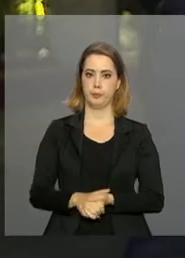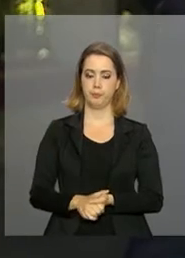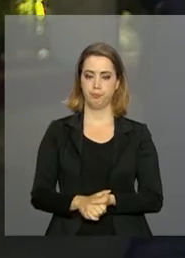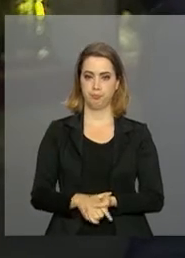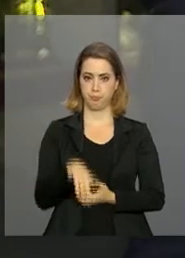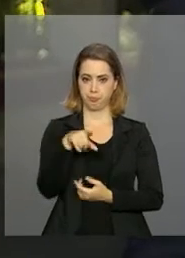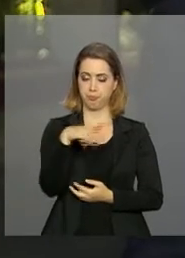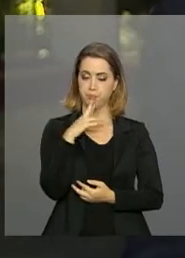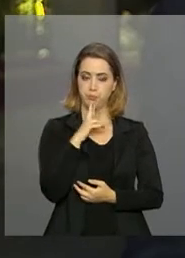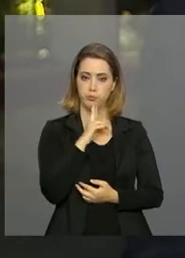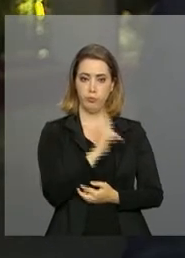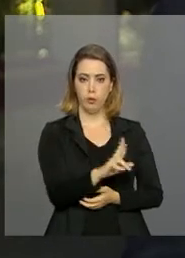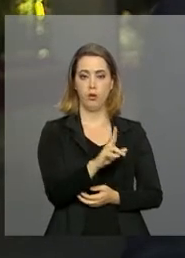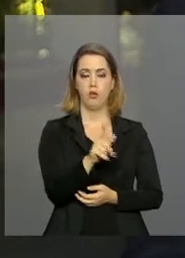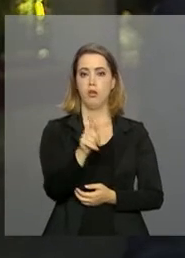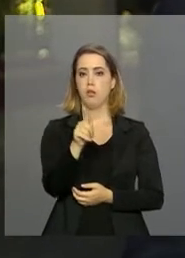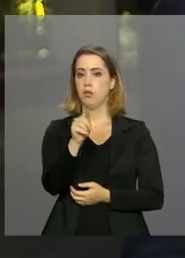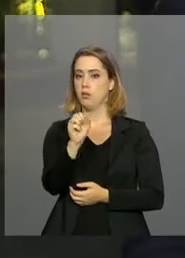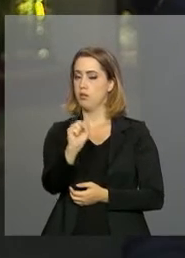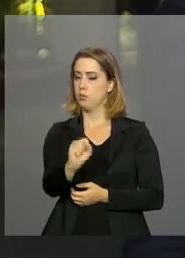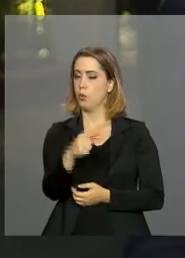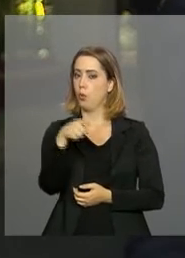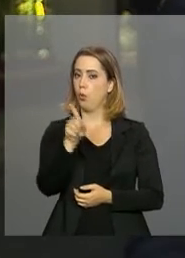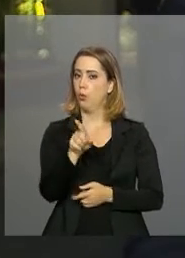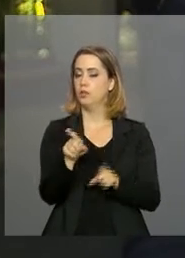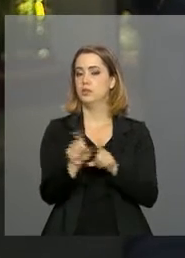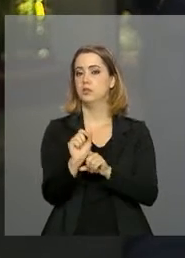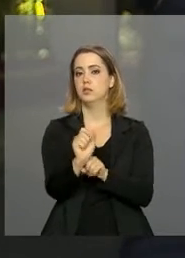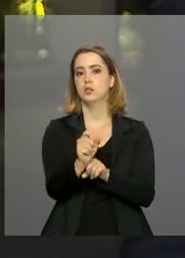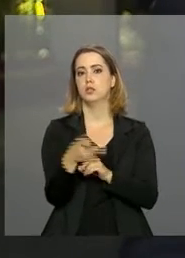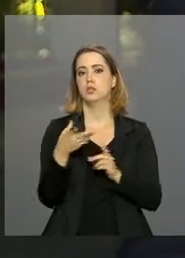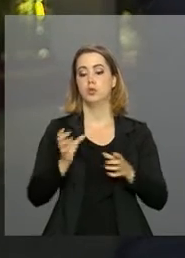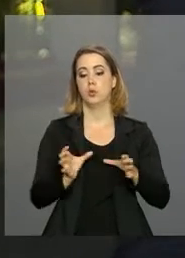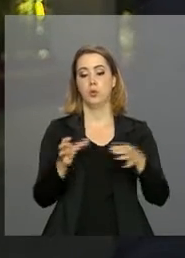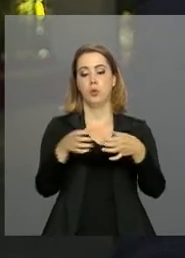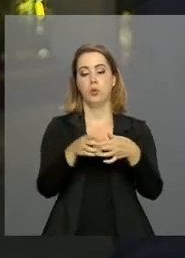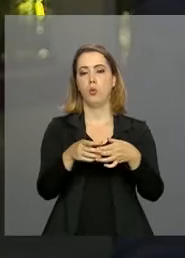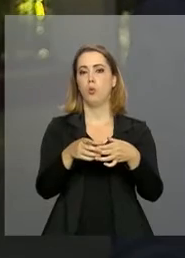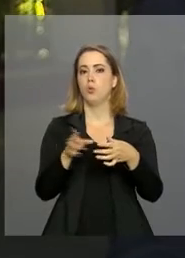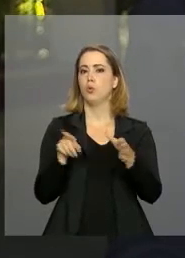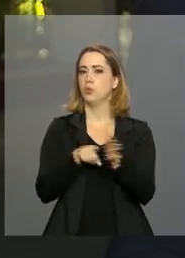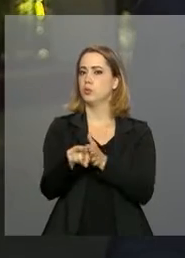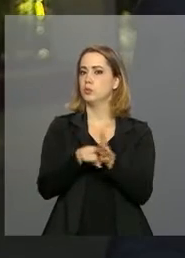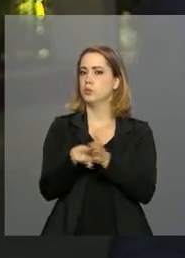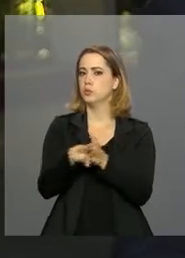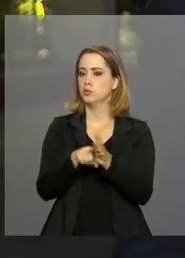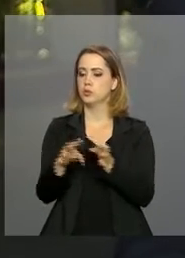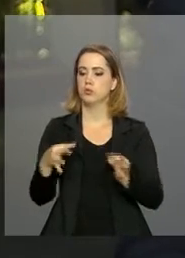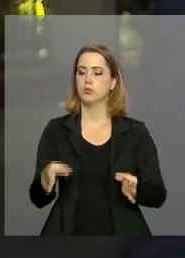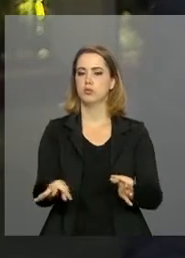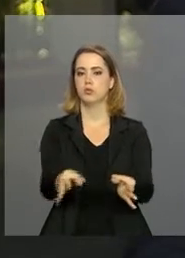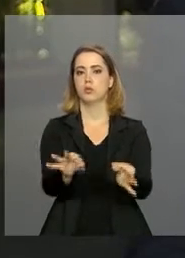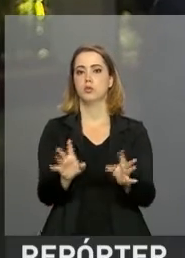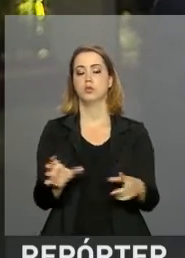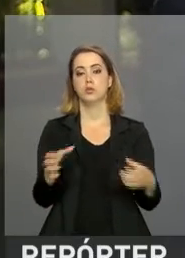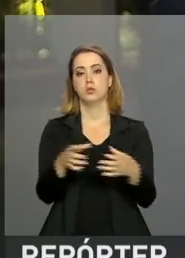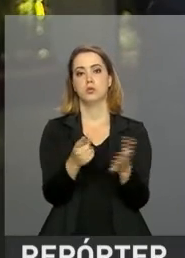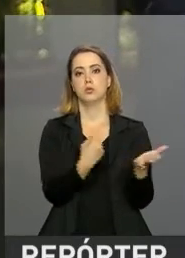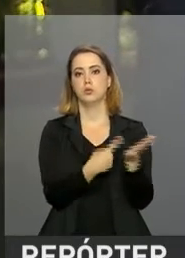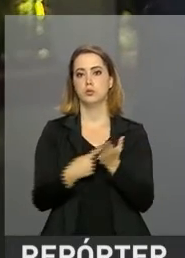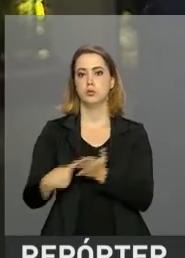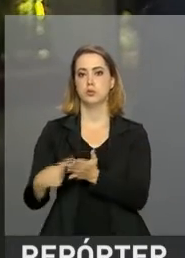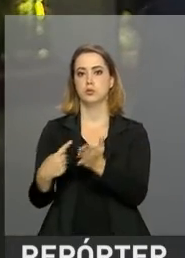da cúpula do brics em gol estão a criação de uma plataforma de pesquisa em agricultura do grupo um acordo de cooperação entre